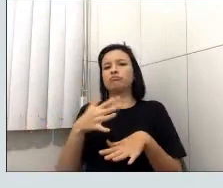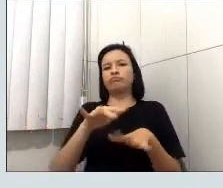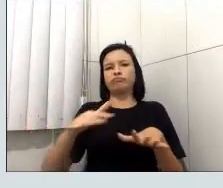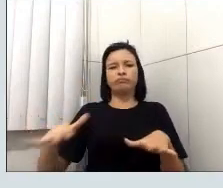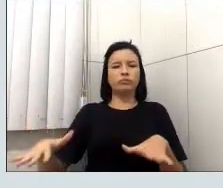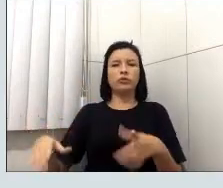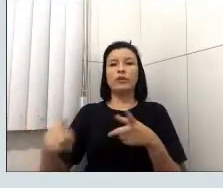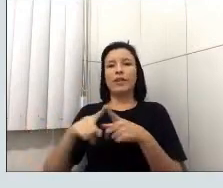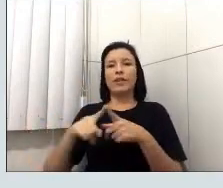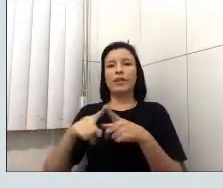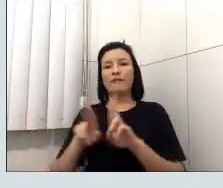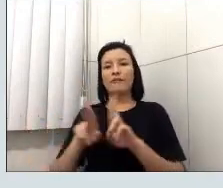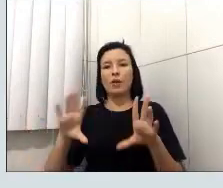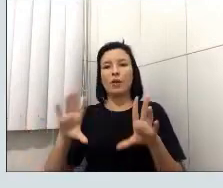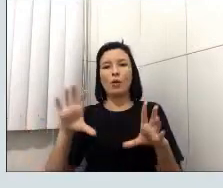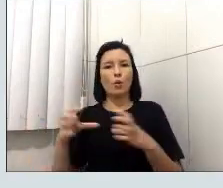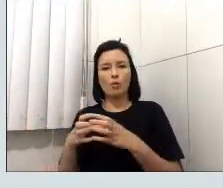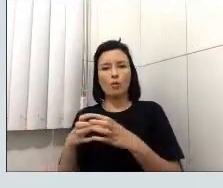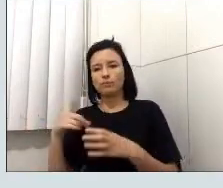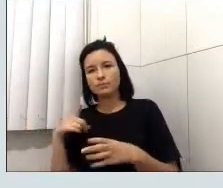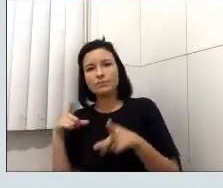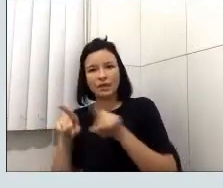grupo que eu falei, que